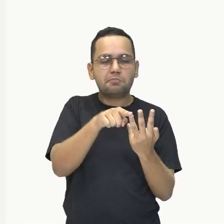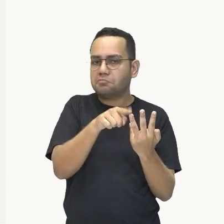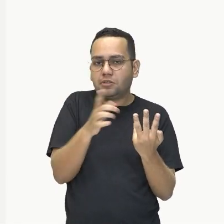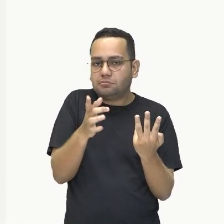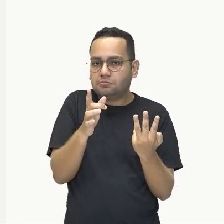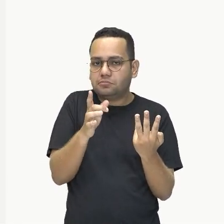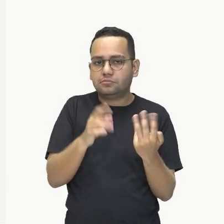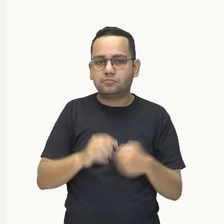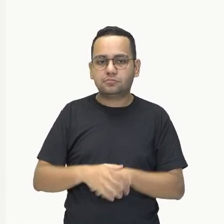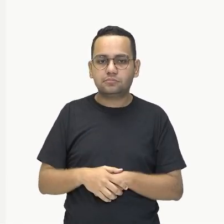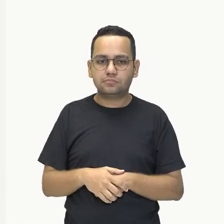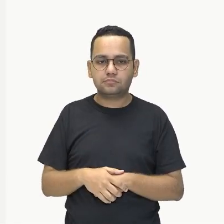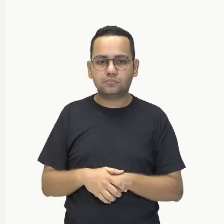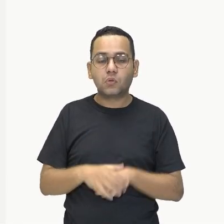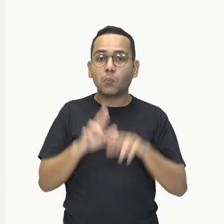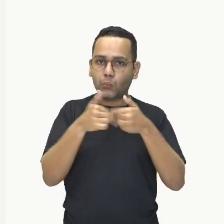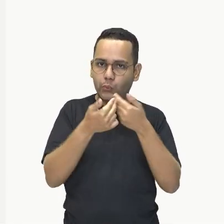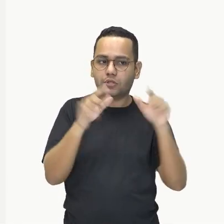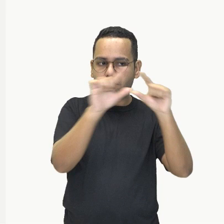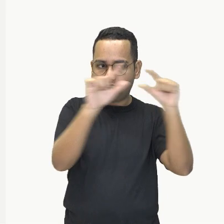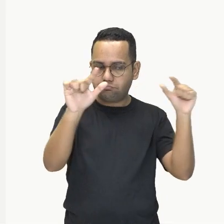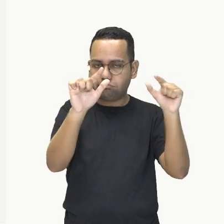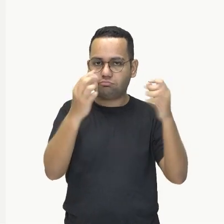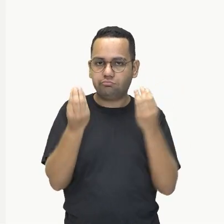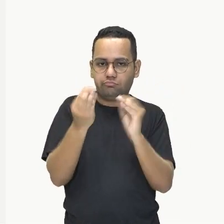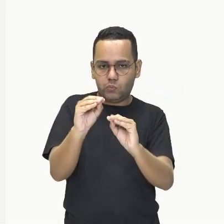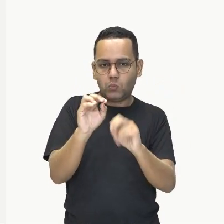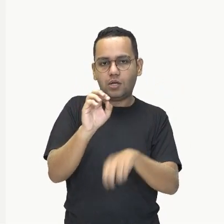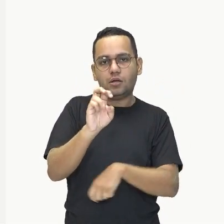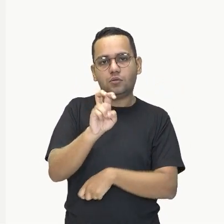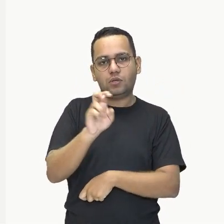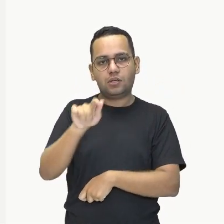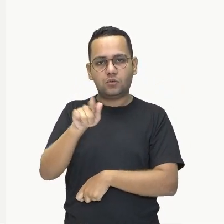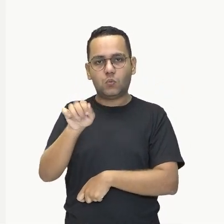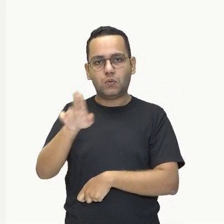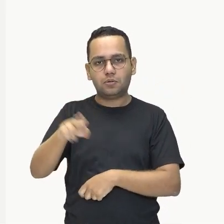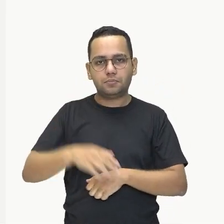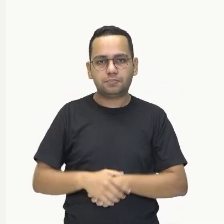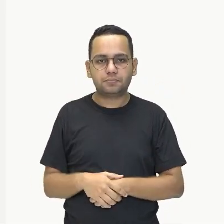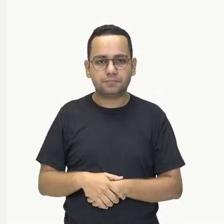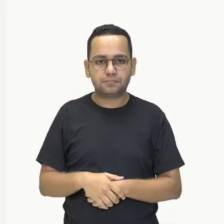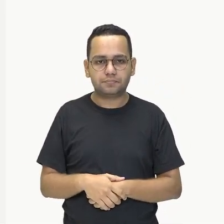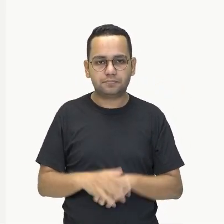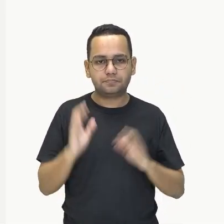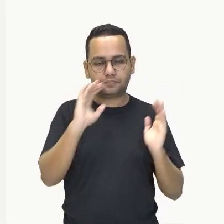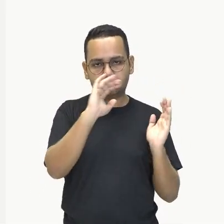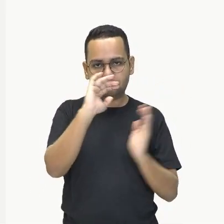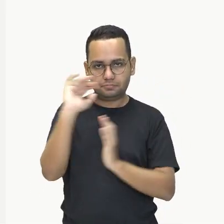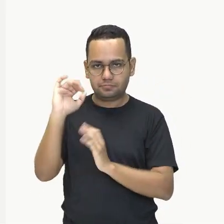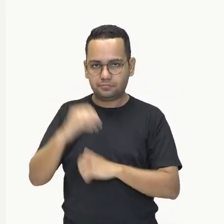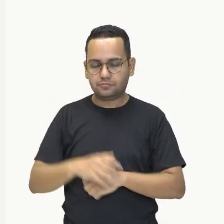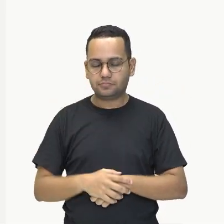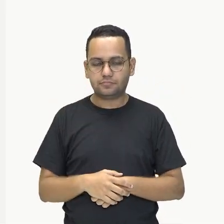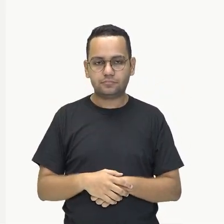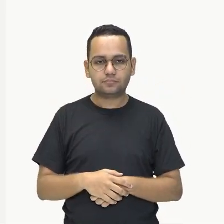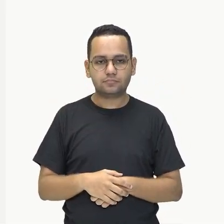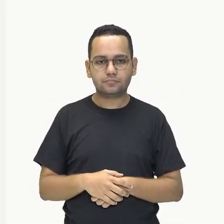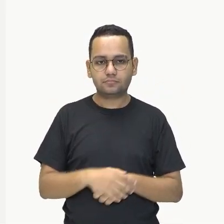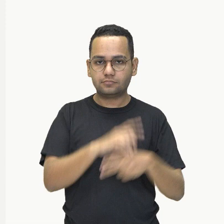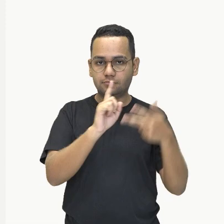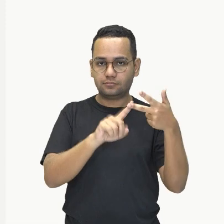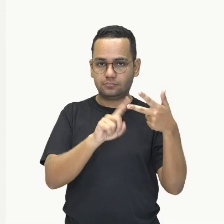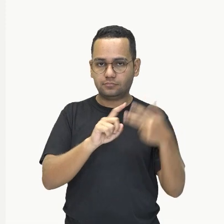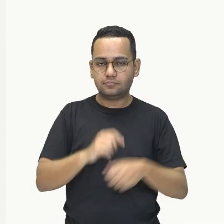Então, o nosso polinômio ele é do quinto grau. Tudo bem? Seguindo agora para a próxima, letra C.